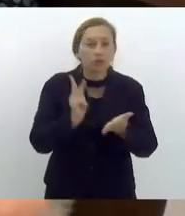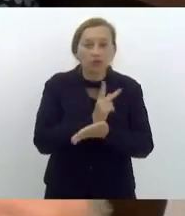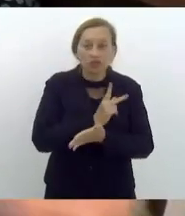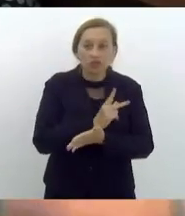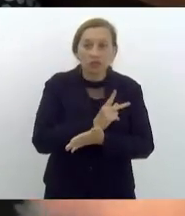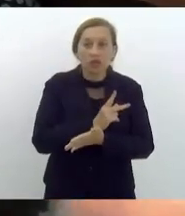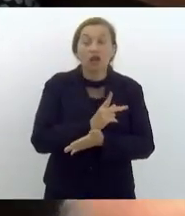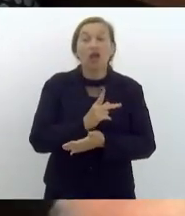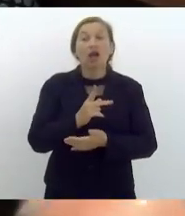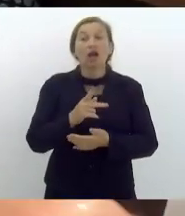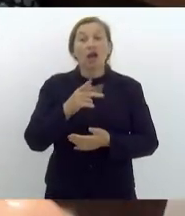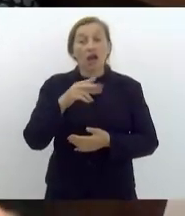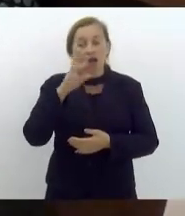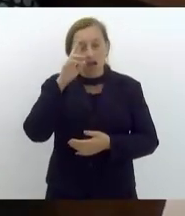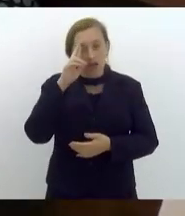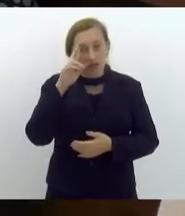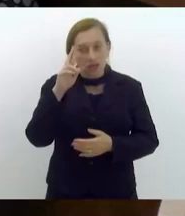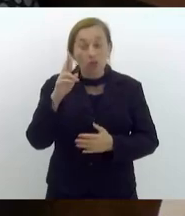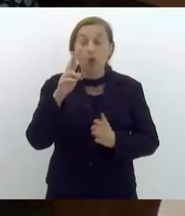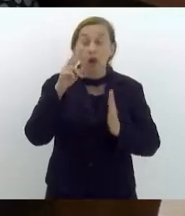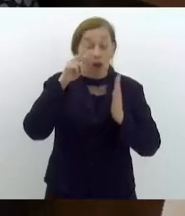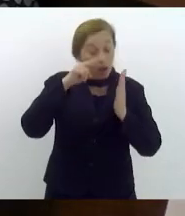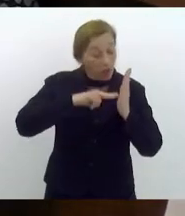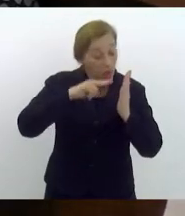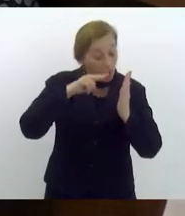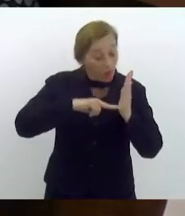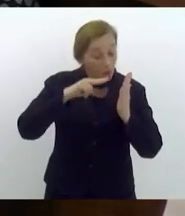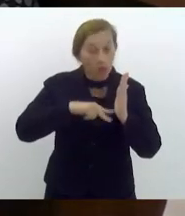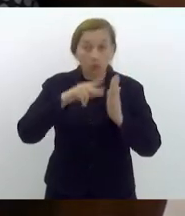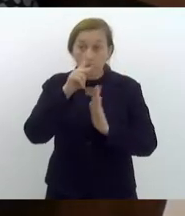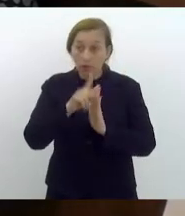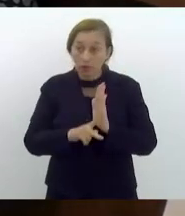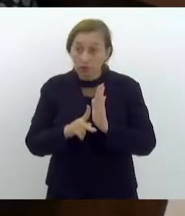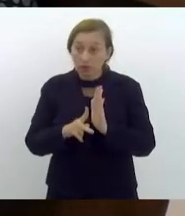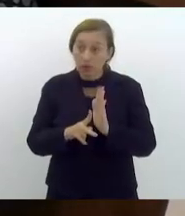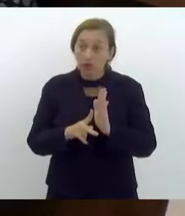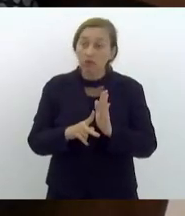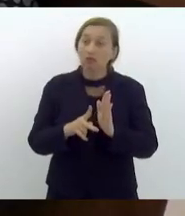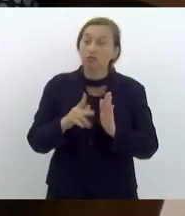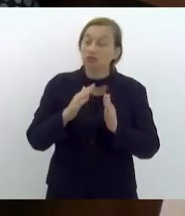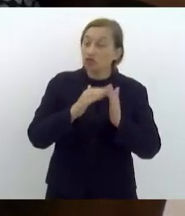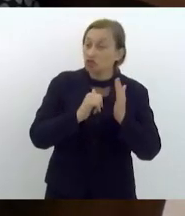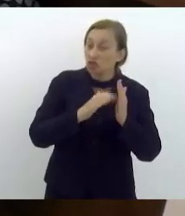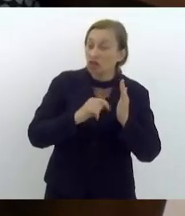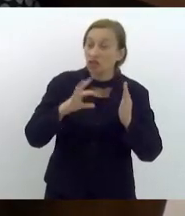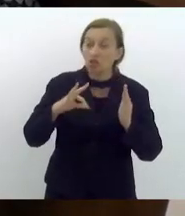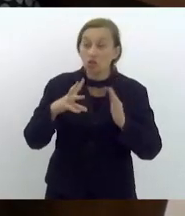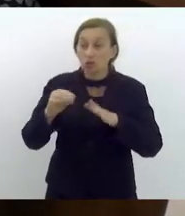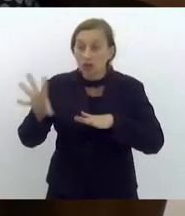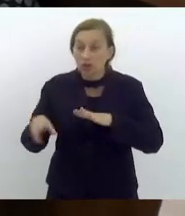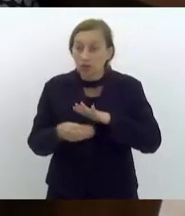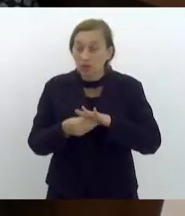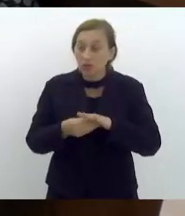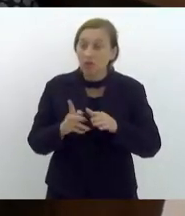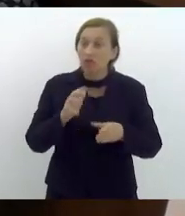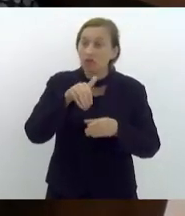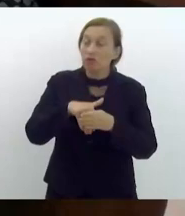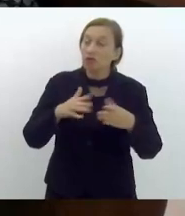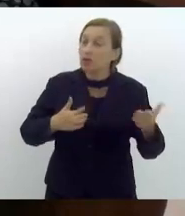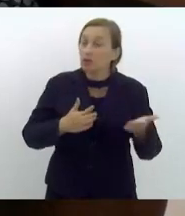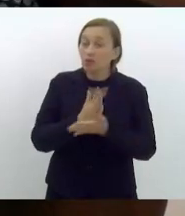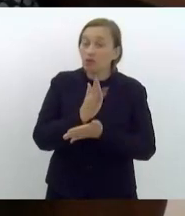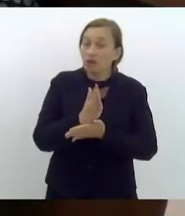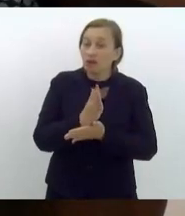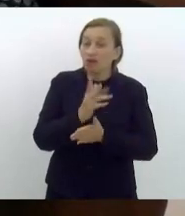vossa excelência leu o projeto Foi retirada todas as emendas colocou em votação e foi aprovado